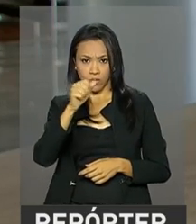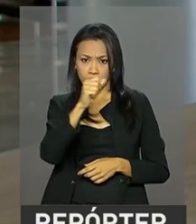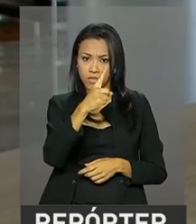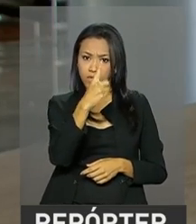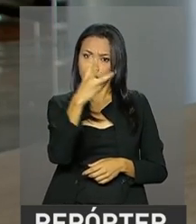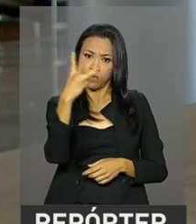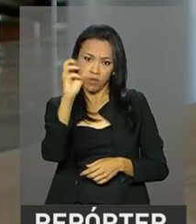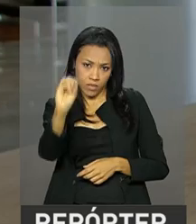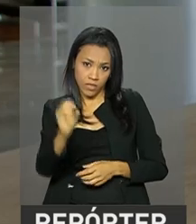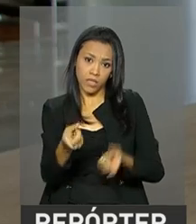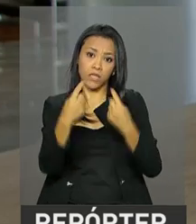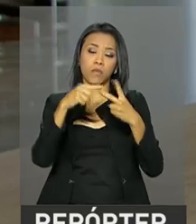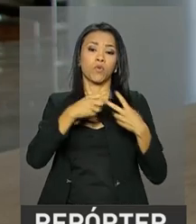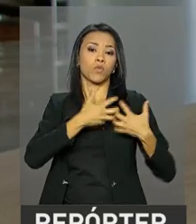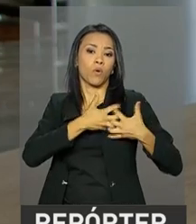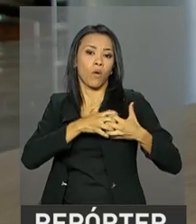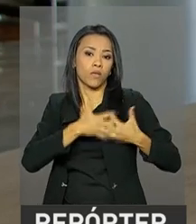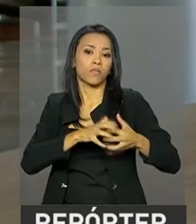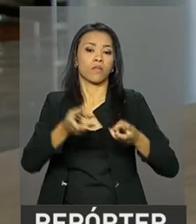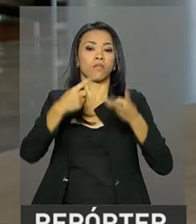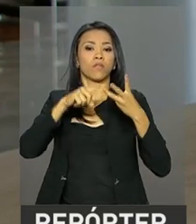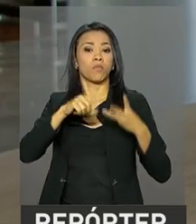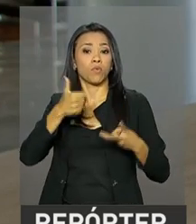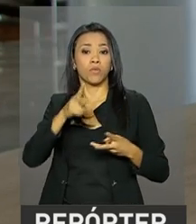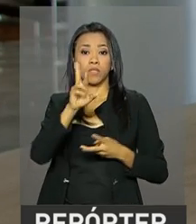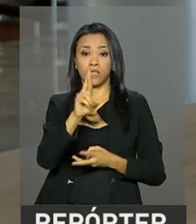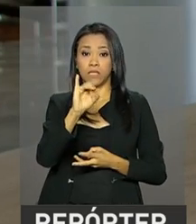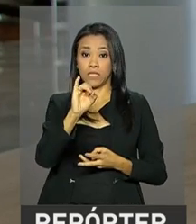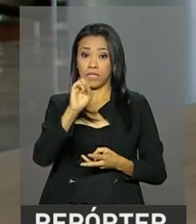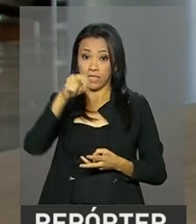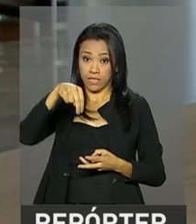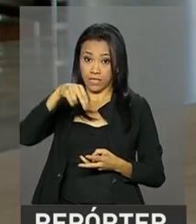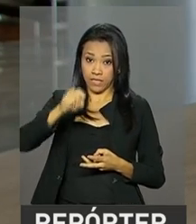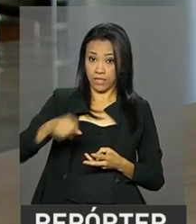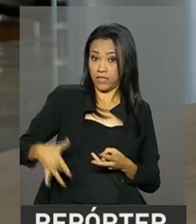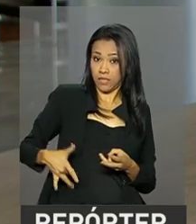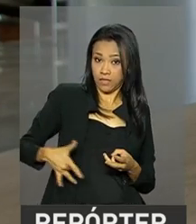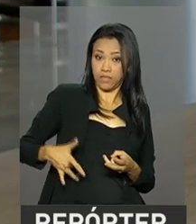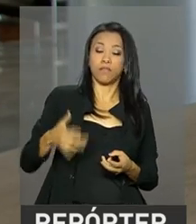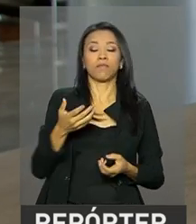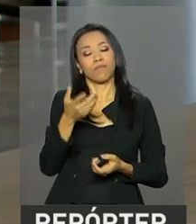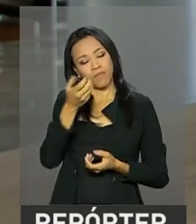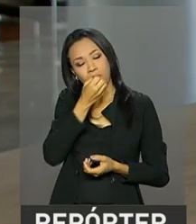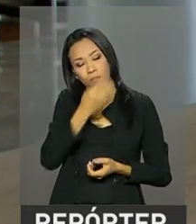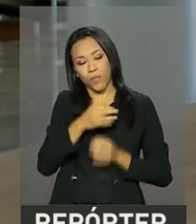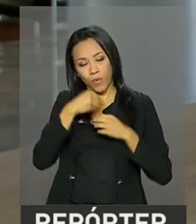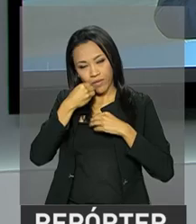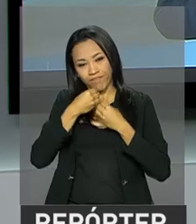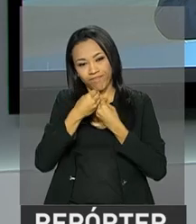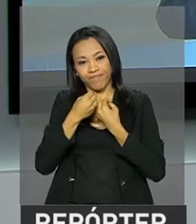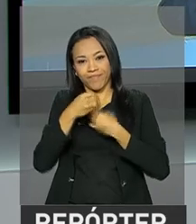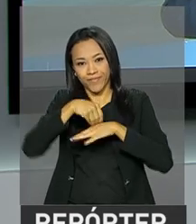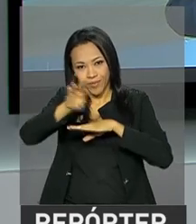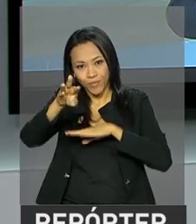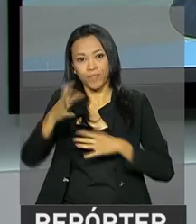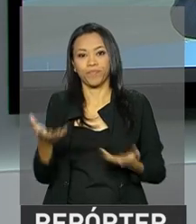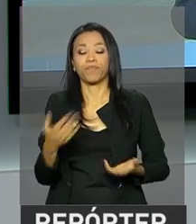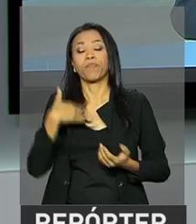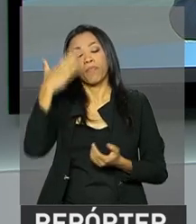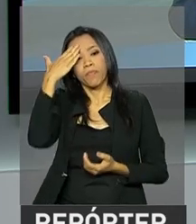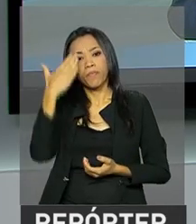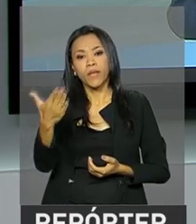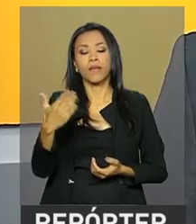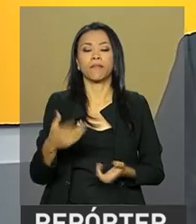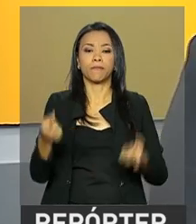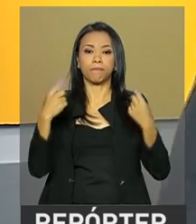fogos seguido do coração e dos rins a boa notícia é leandro ou conselhos sem dúvida são pedro abriga todas as